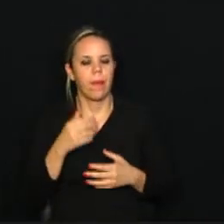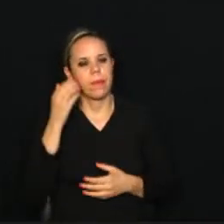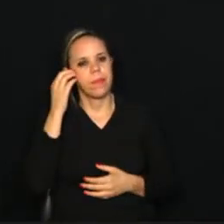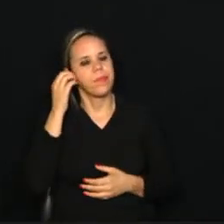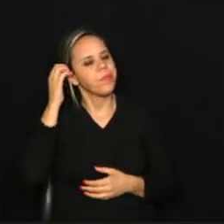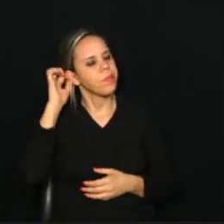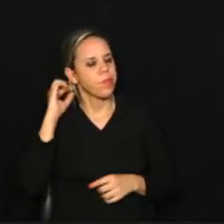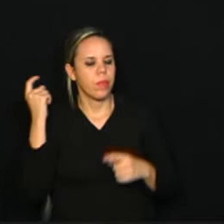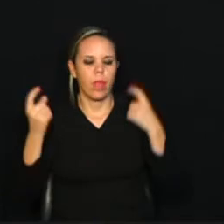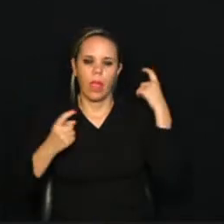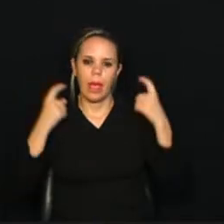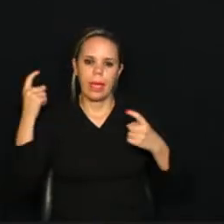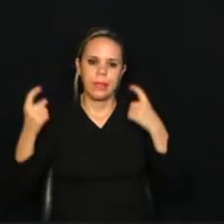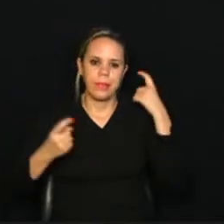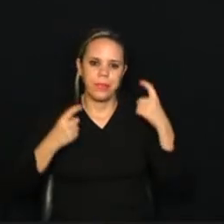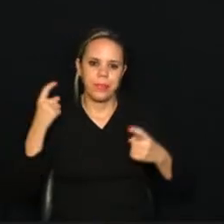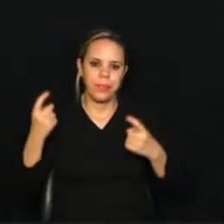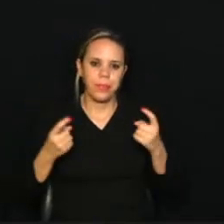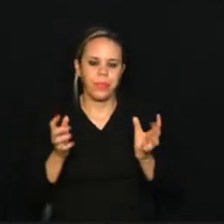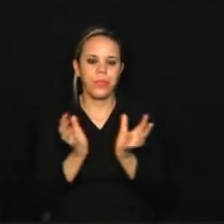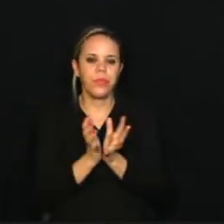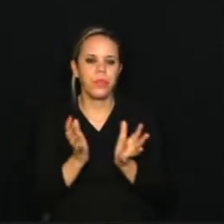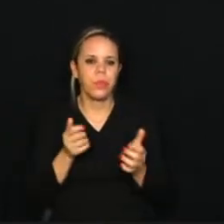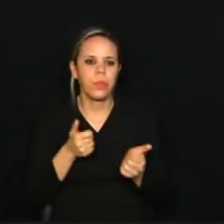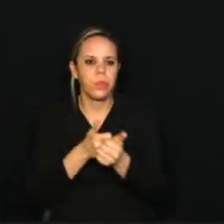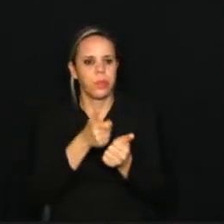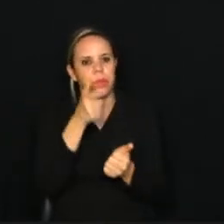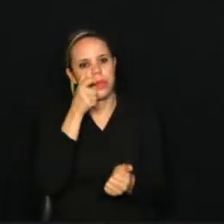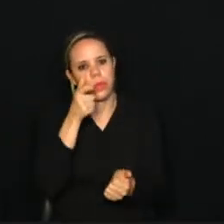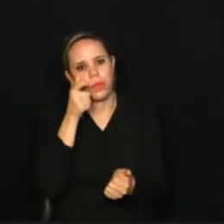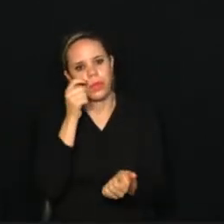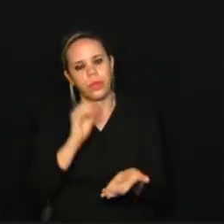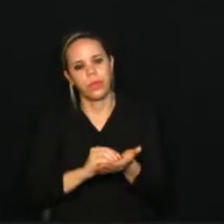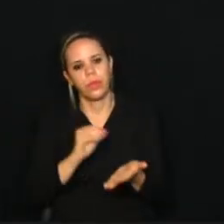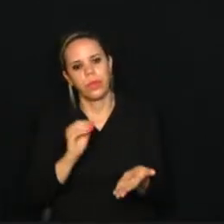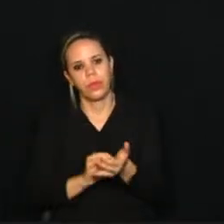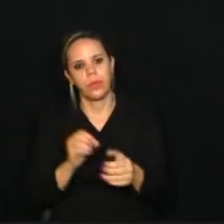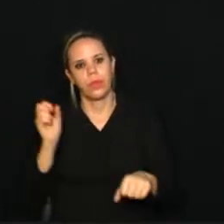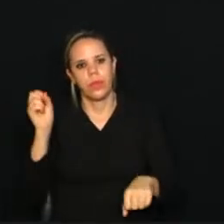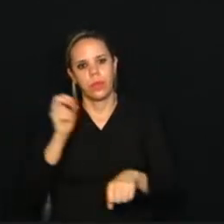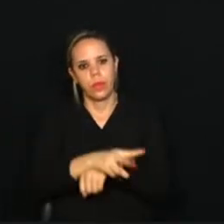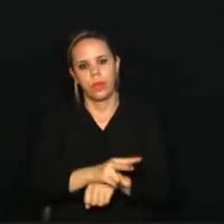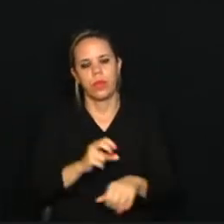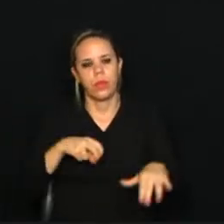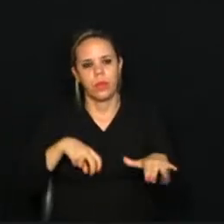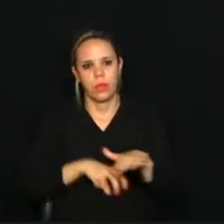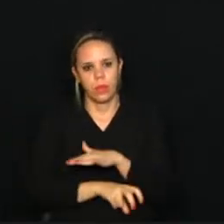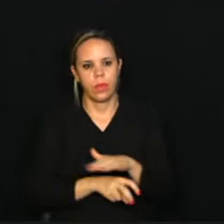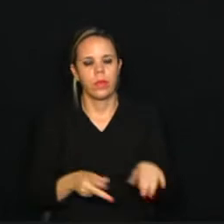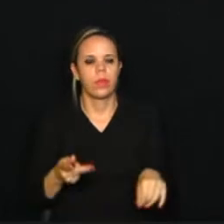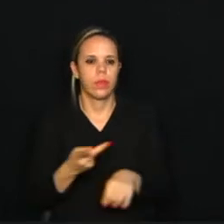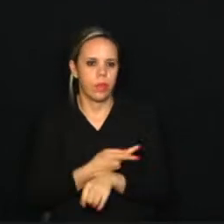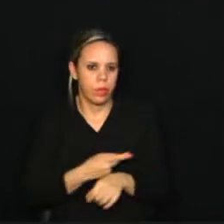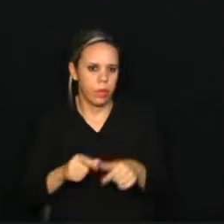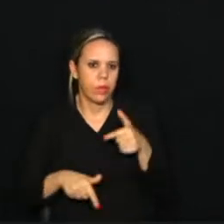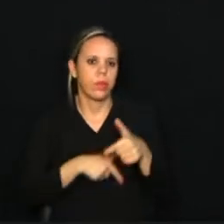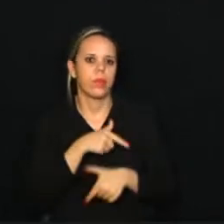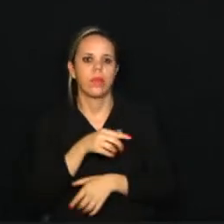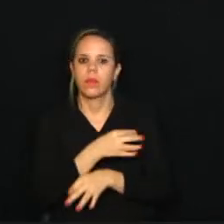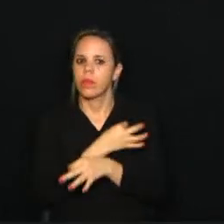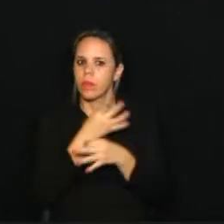uma preocupação, né, dessa comissão de acompanhamento de falta de vagas em creche, onde se procura fazer um